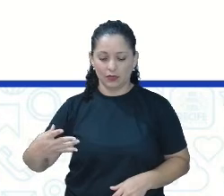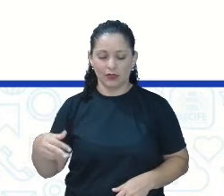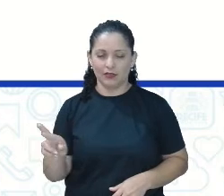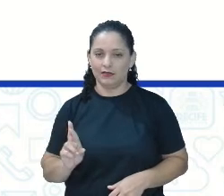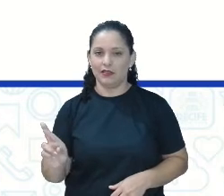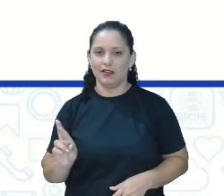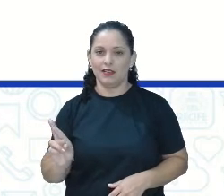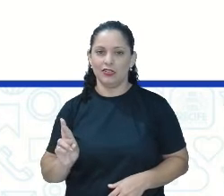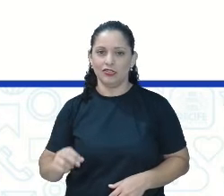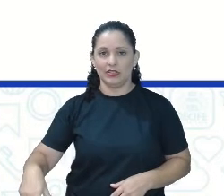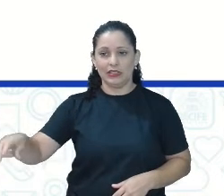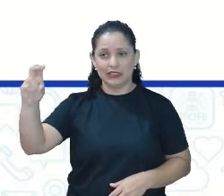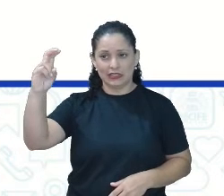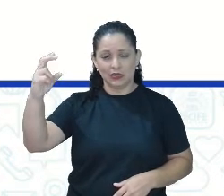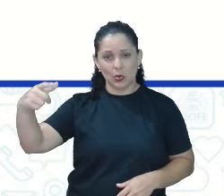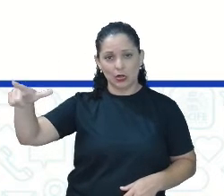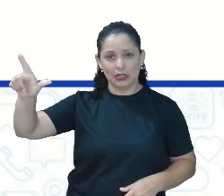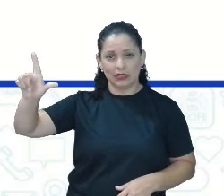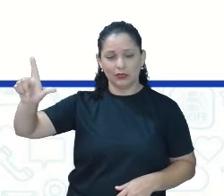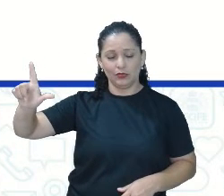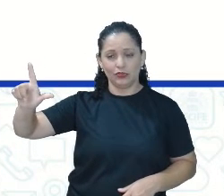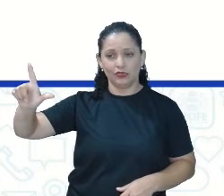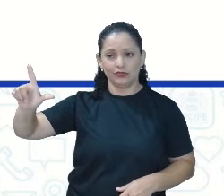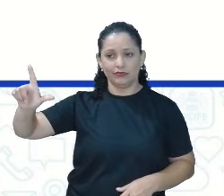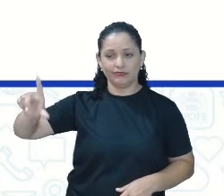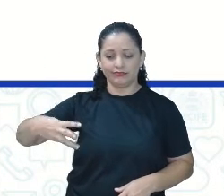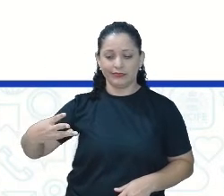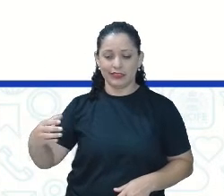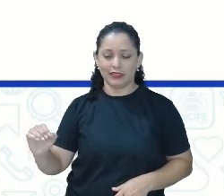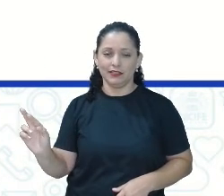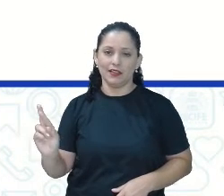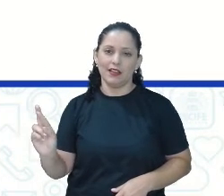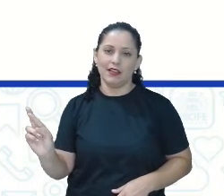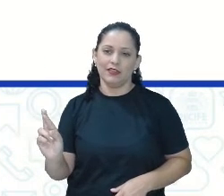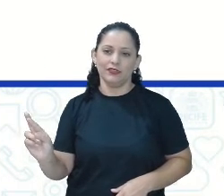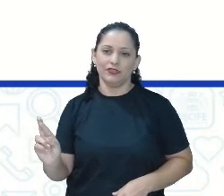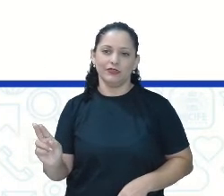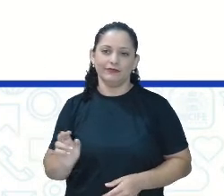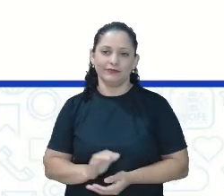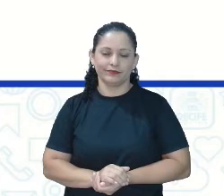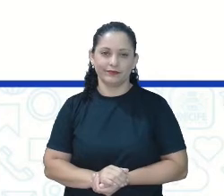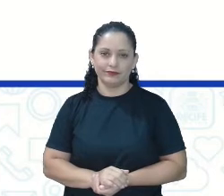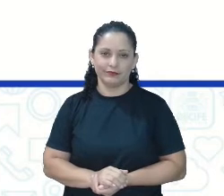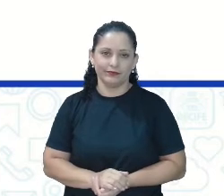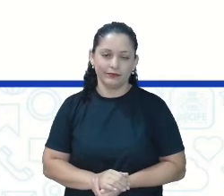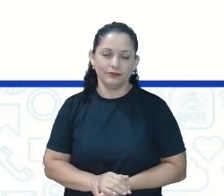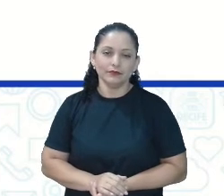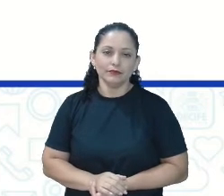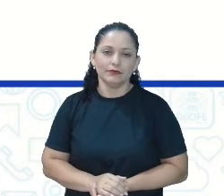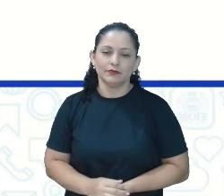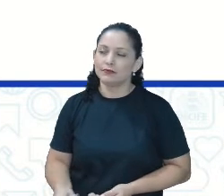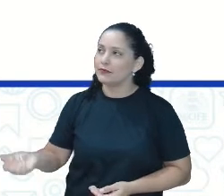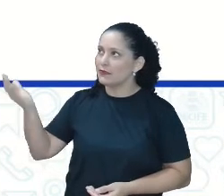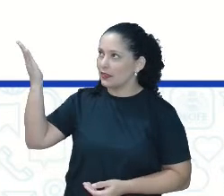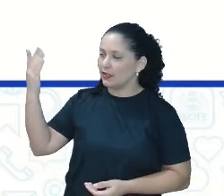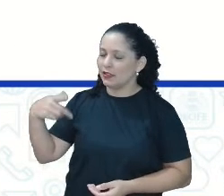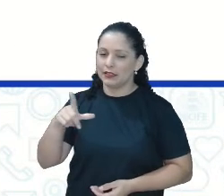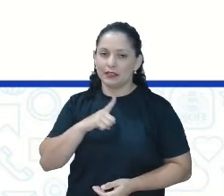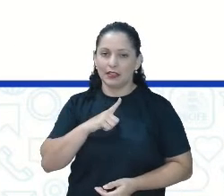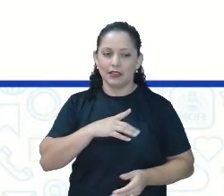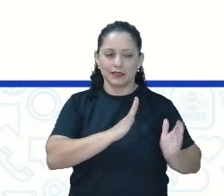R$24,00 e 5 litros vai custar o quê? R$30,00, certo? Então, eu tenho aí